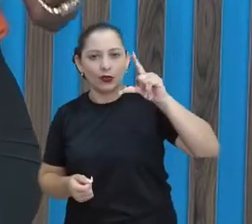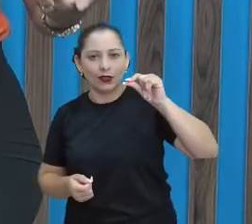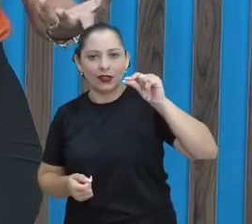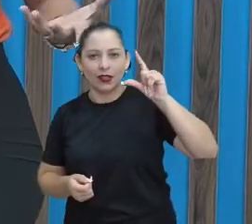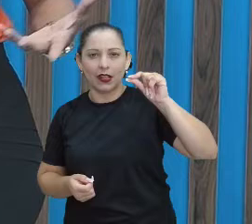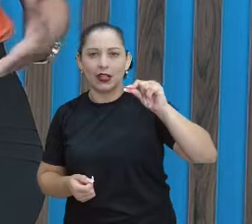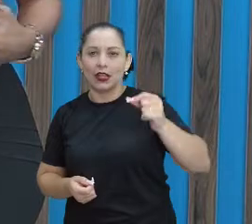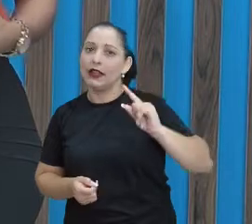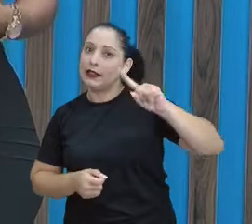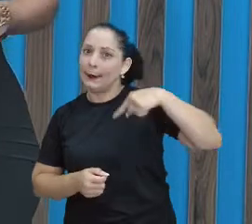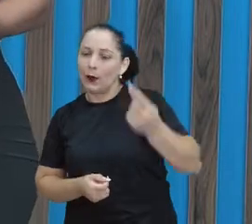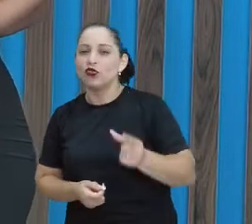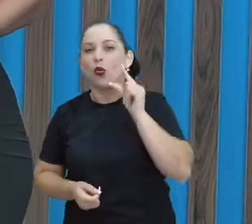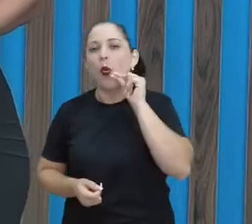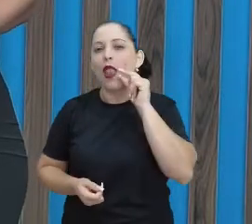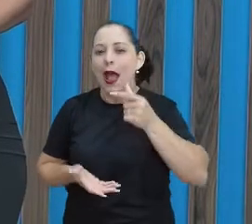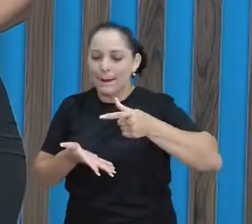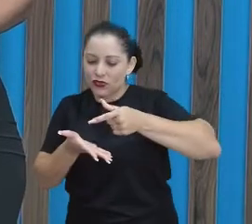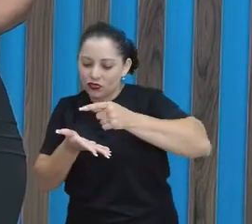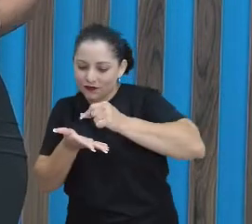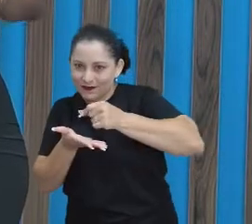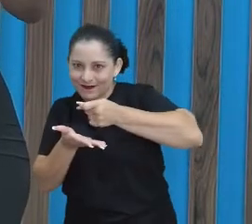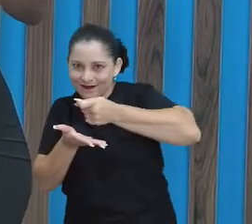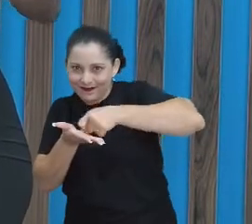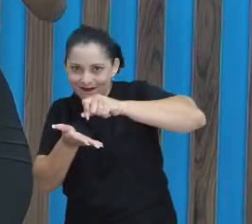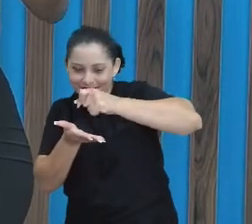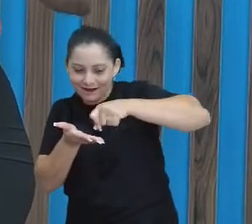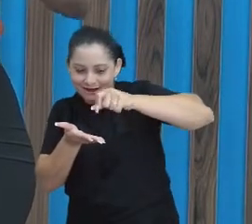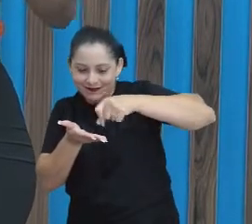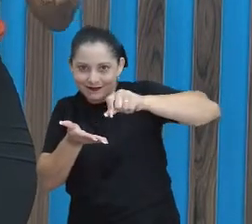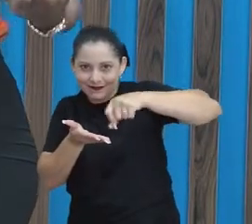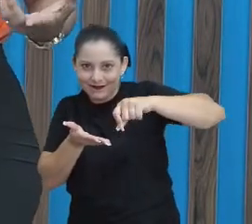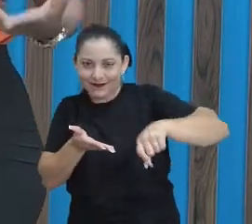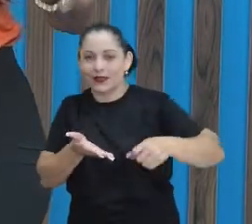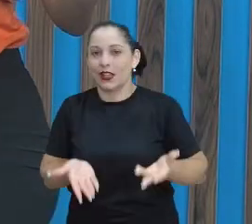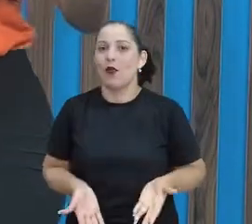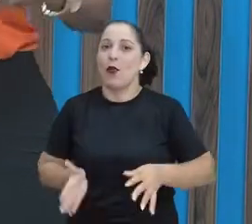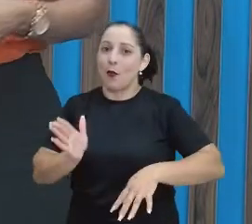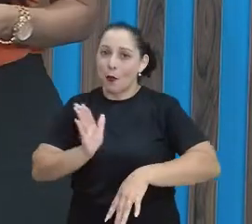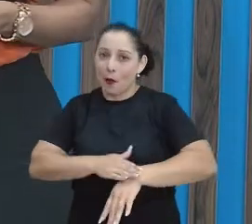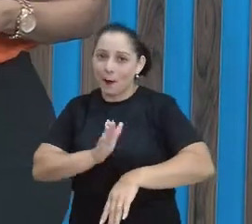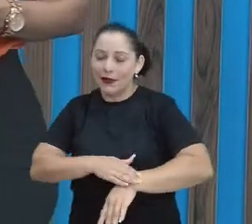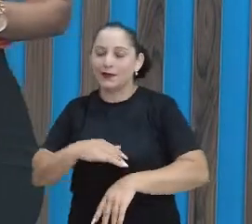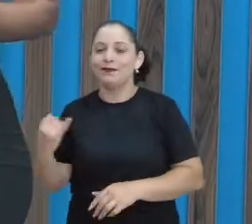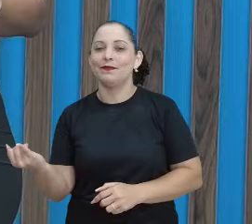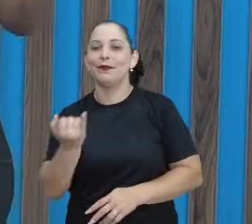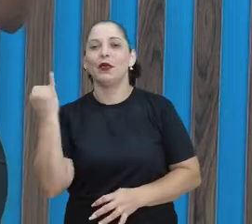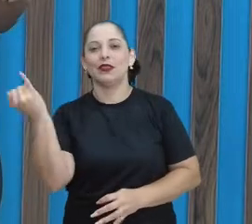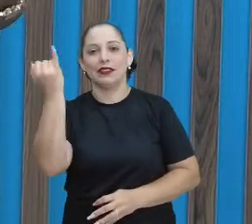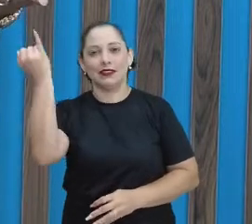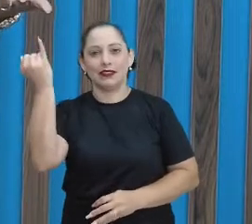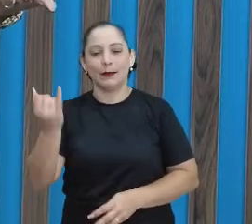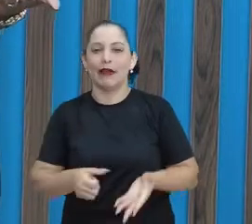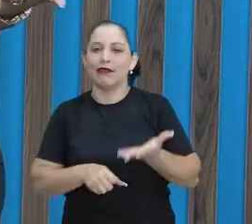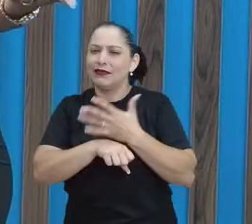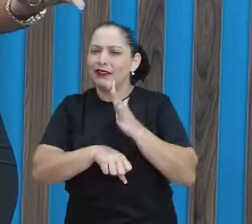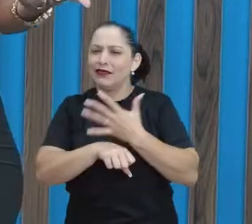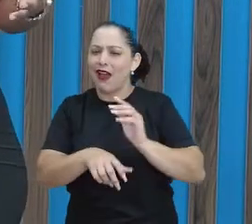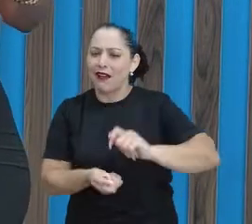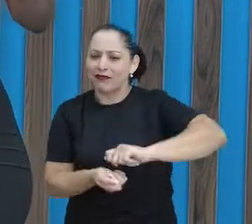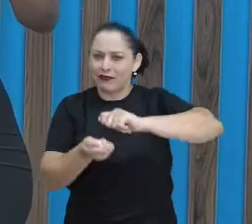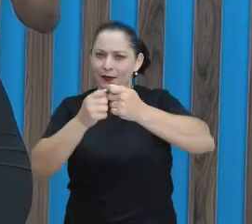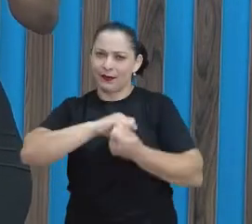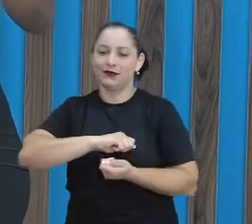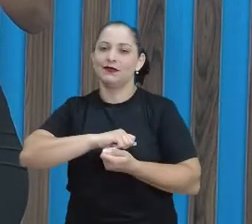se apropriando do sistema de escrita. Então, é um belo de um momento para que a gente faça isso, mesmo que de forma